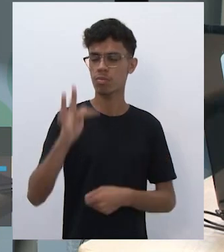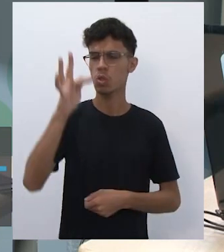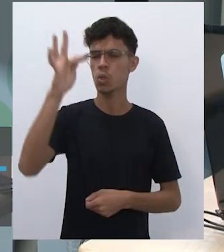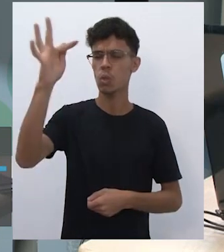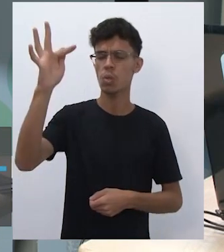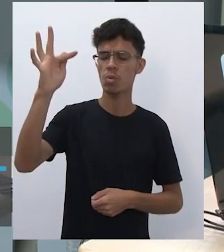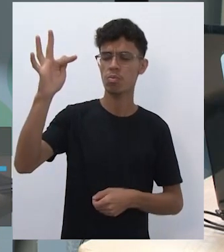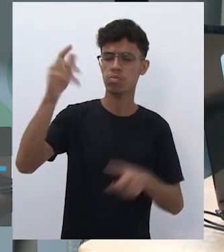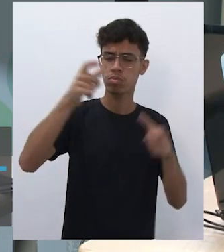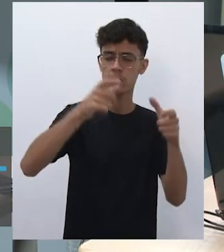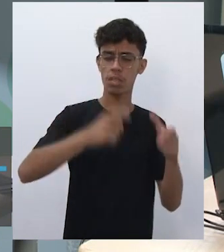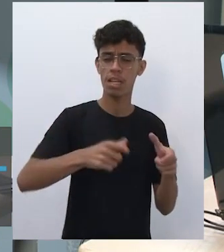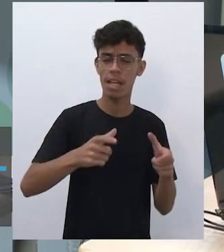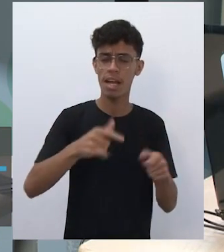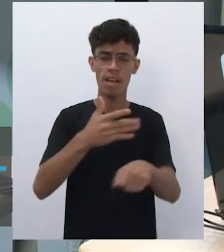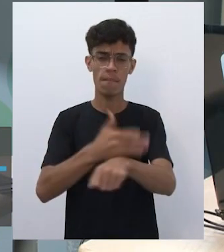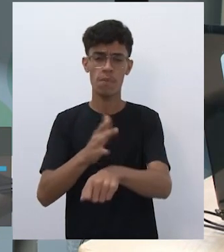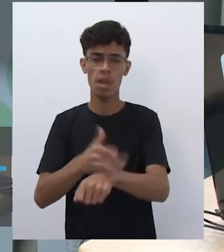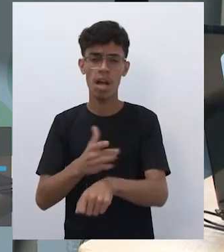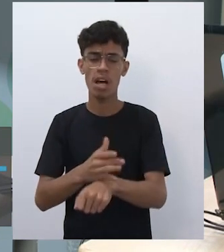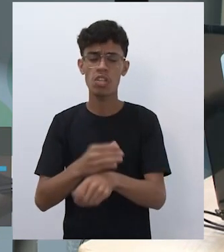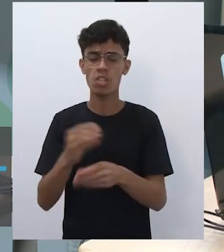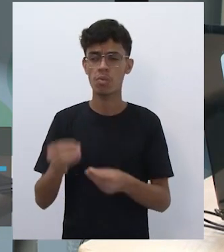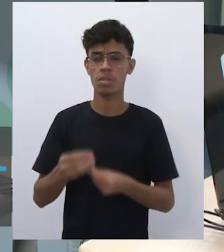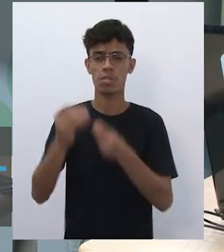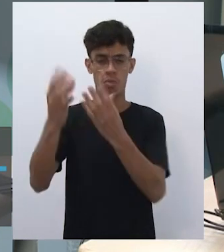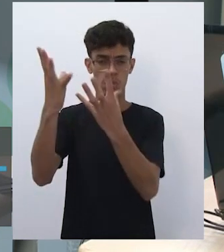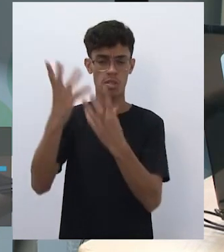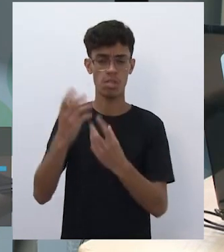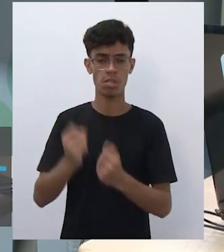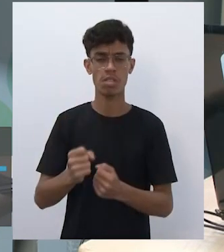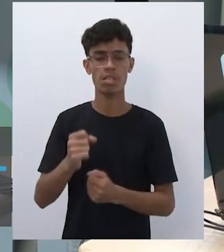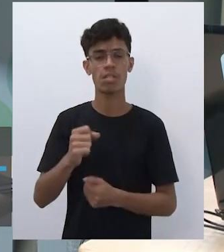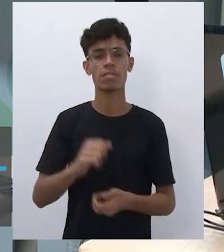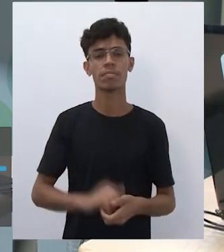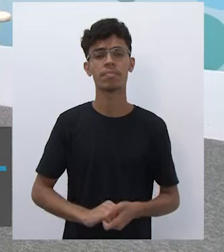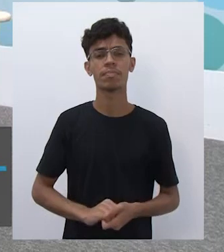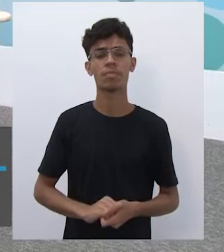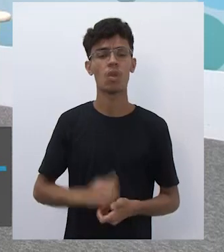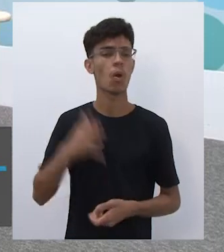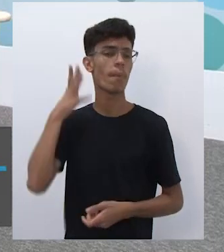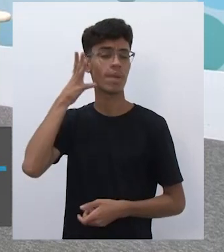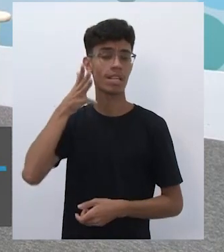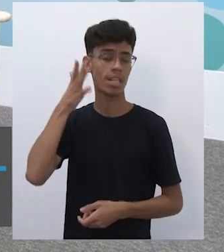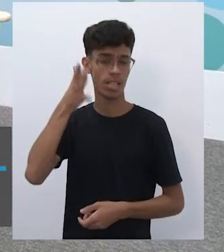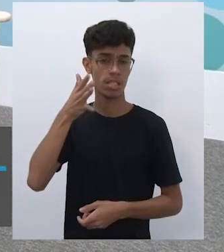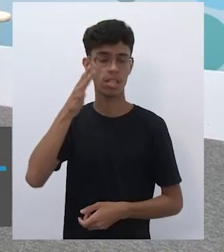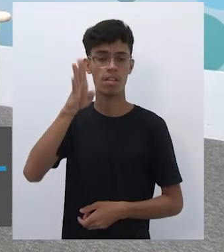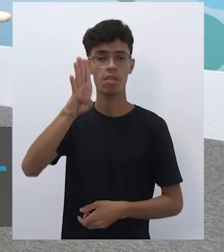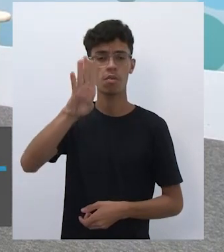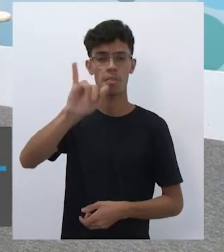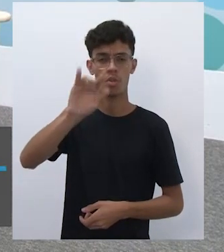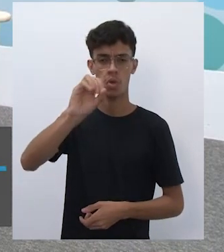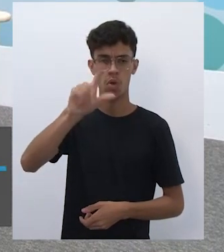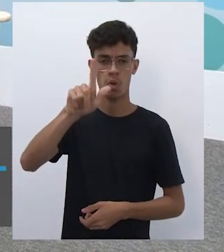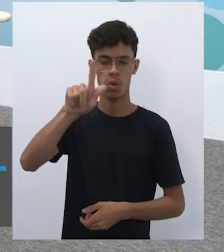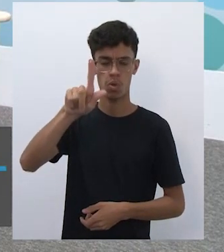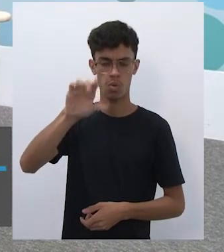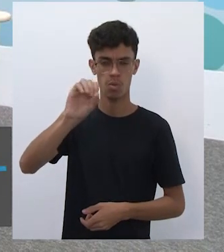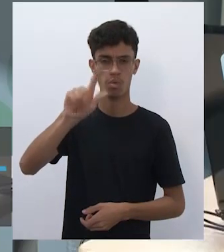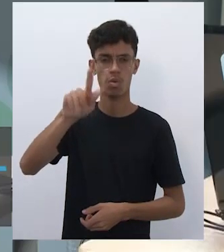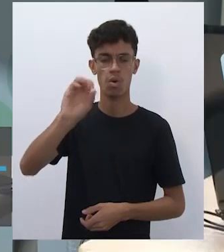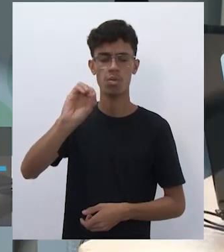qual vai ser o período de treinamento, quando a gente vai ter uma palestra de sensibilização, de um biólogo, de alguém que fale